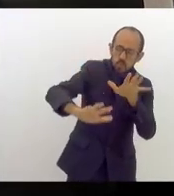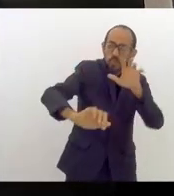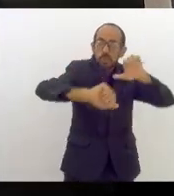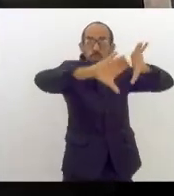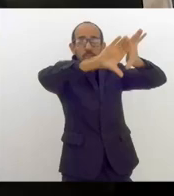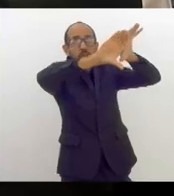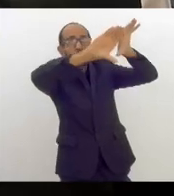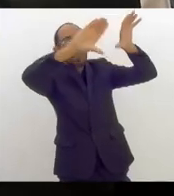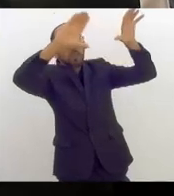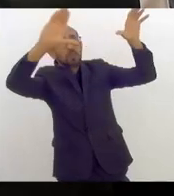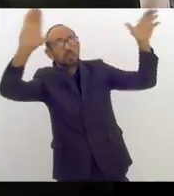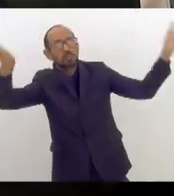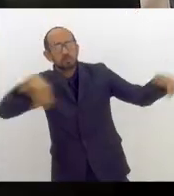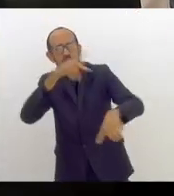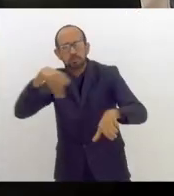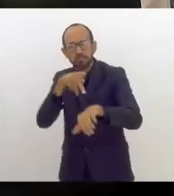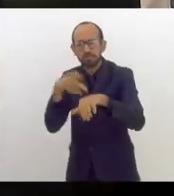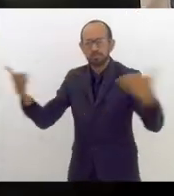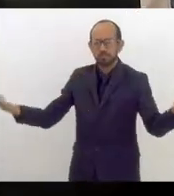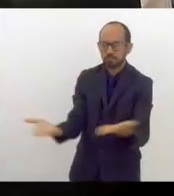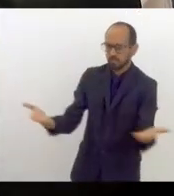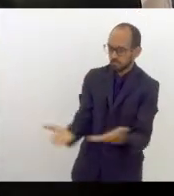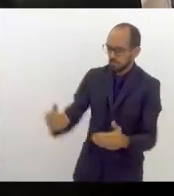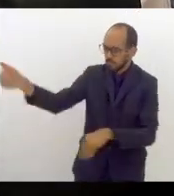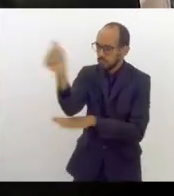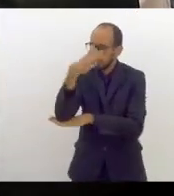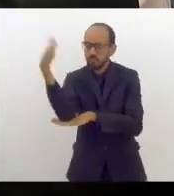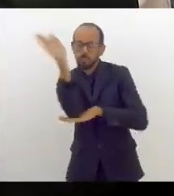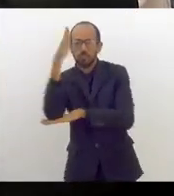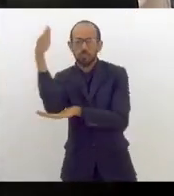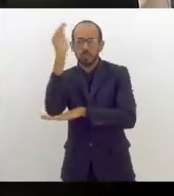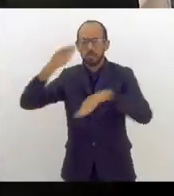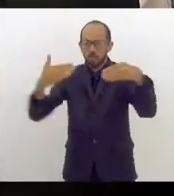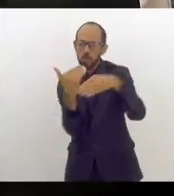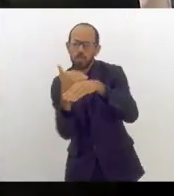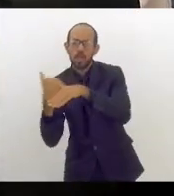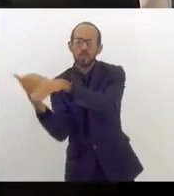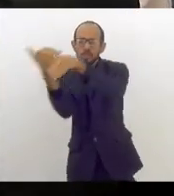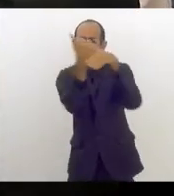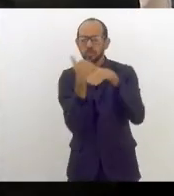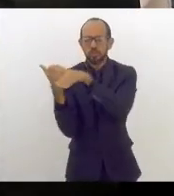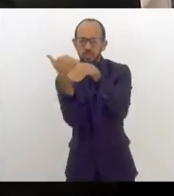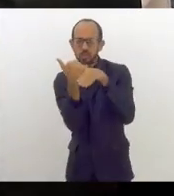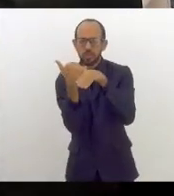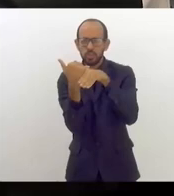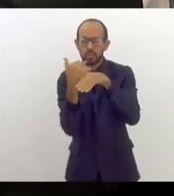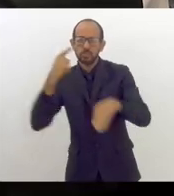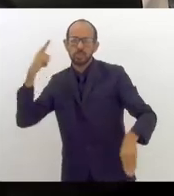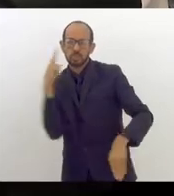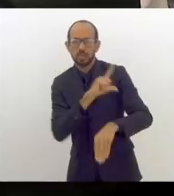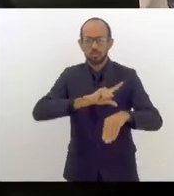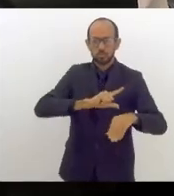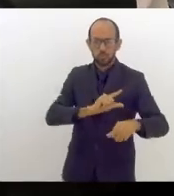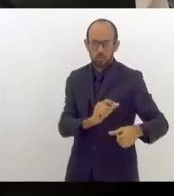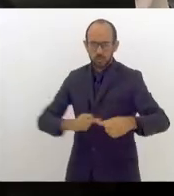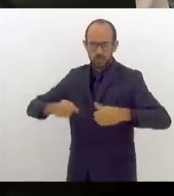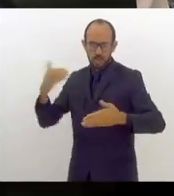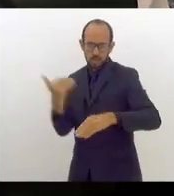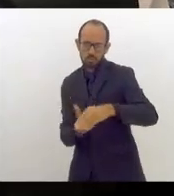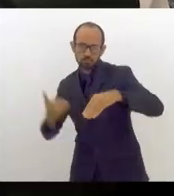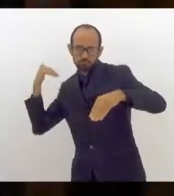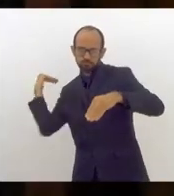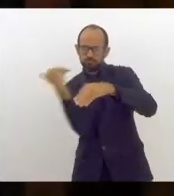pátria nesse instante seu penhor dessa igualdade conseguimos